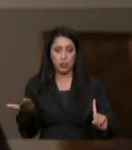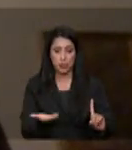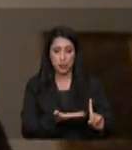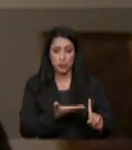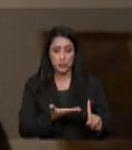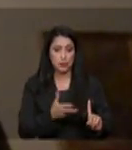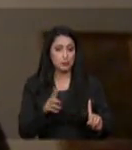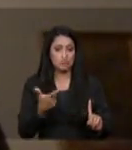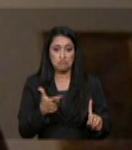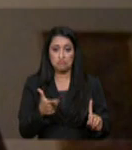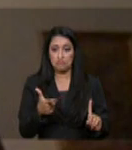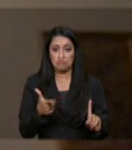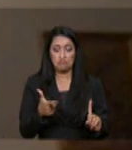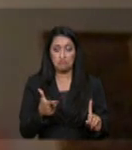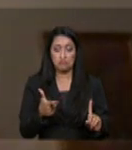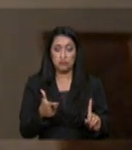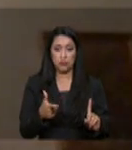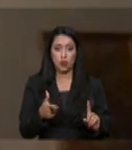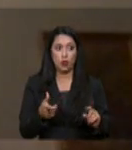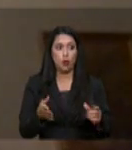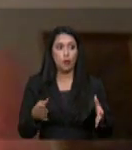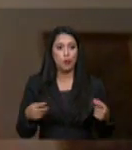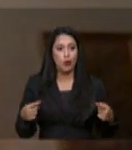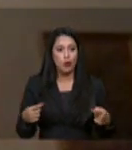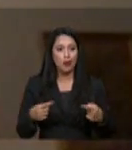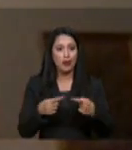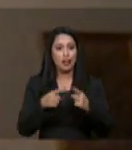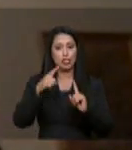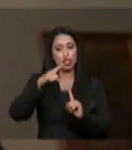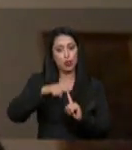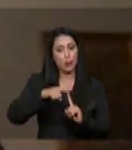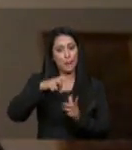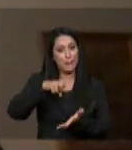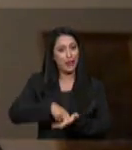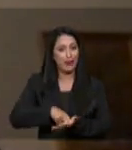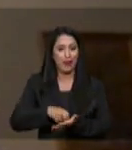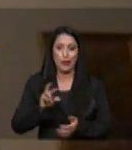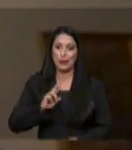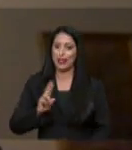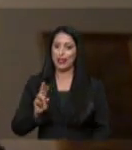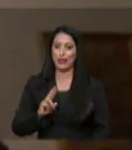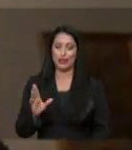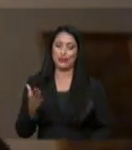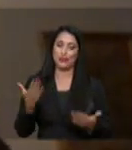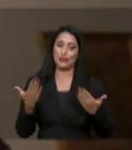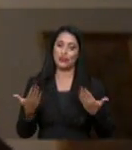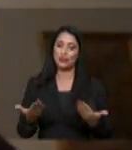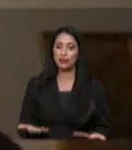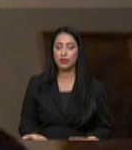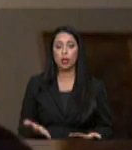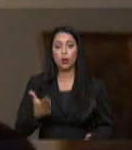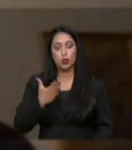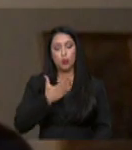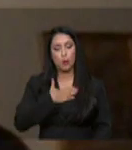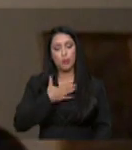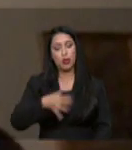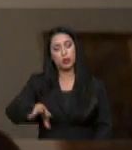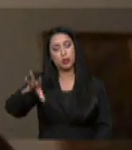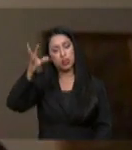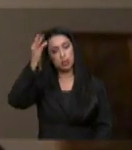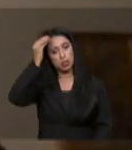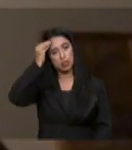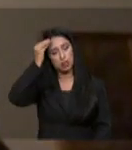e não há como enquadrá-la no tipo penal devendo portanto a meu juízo